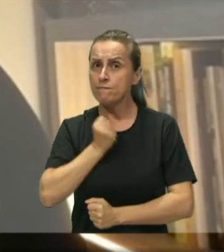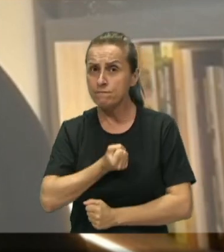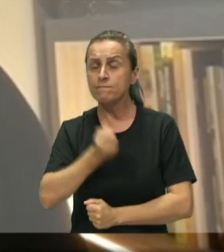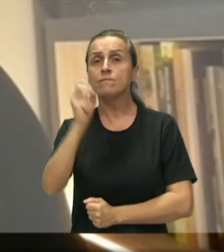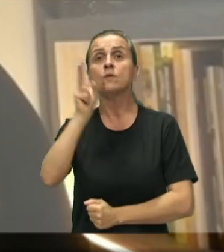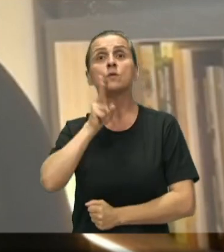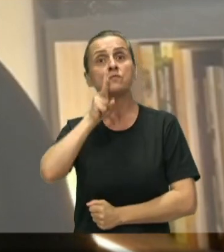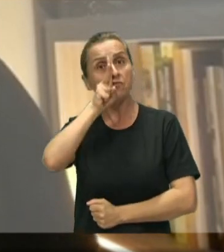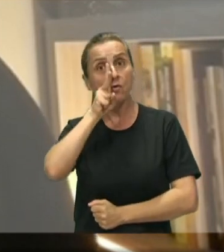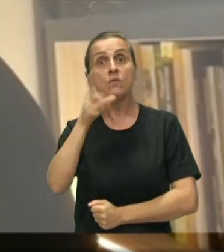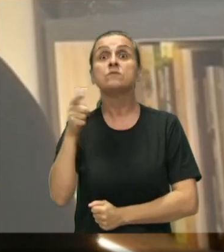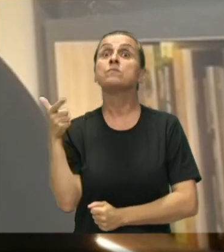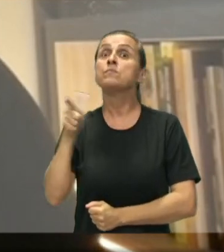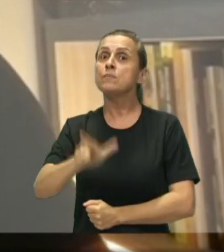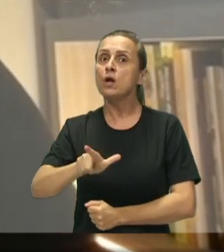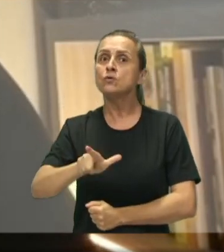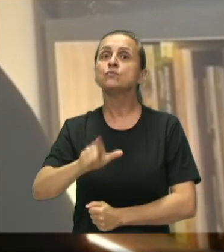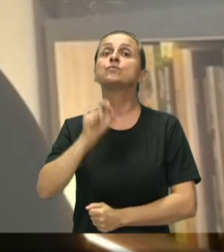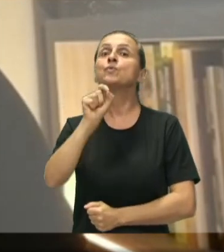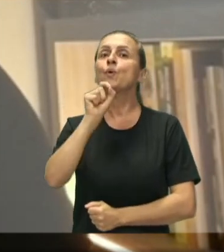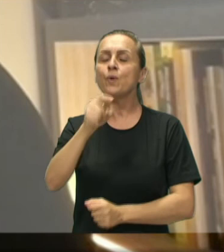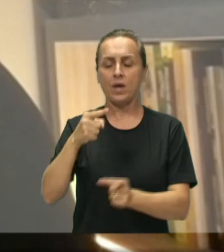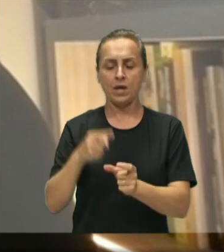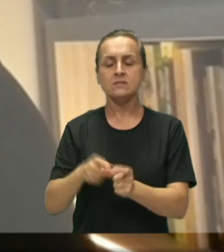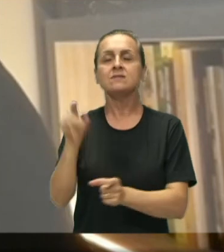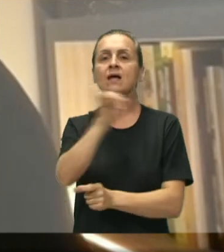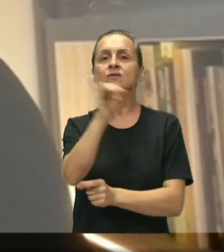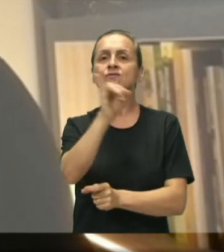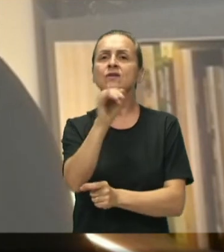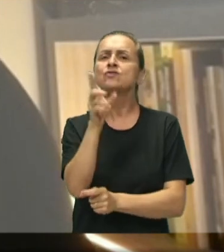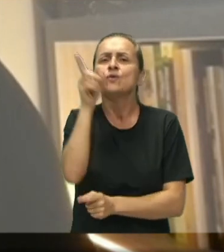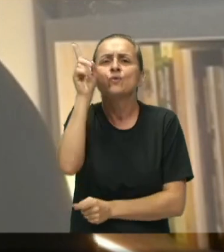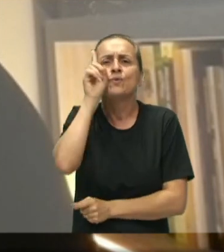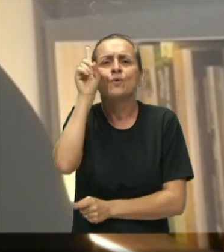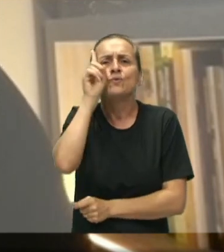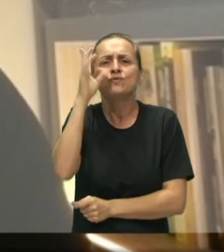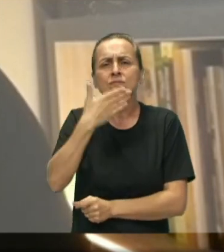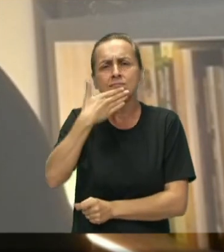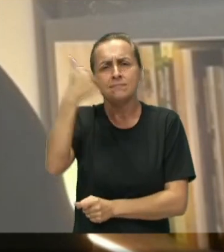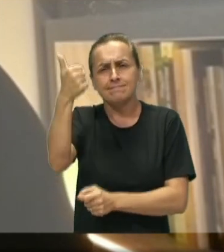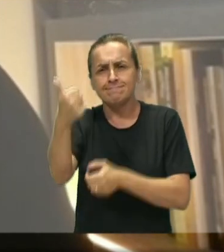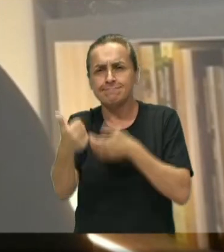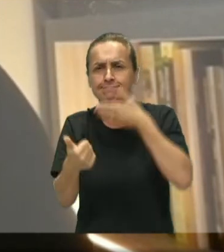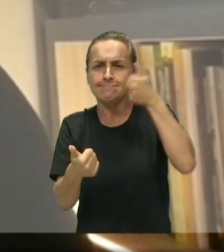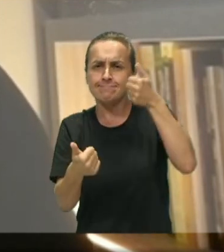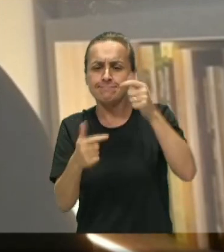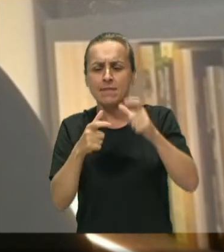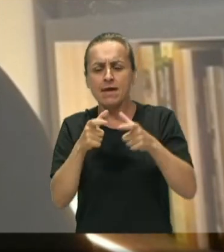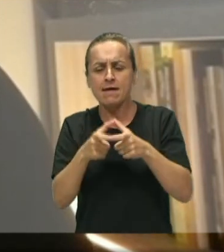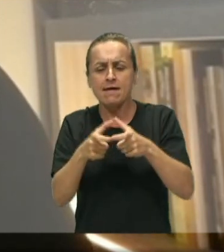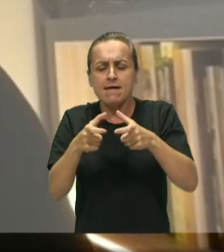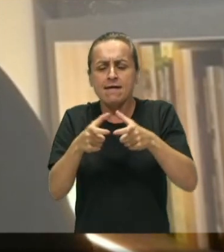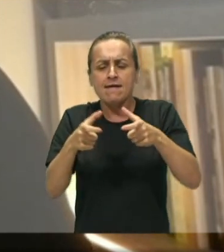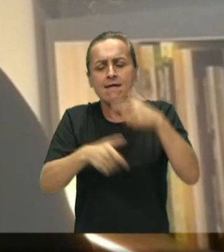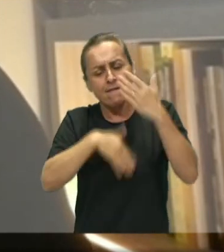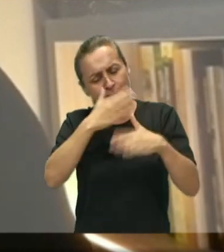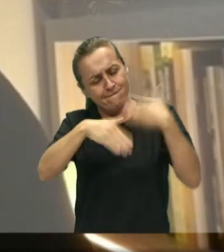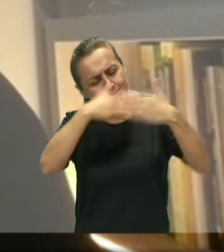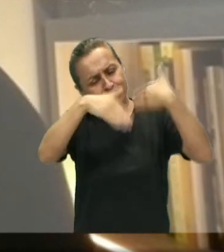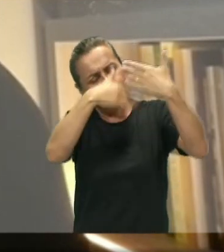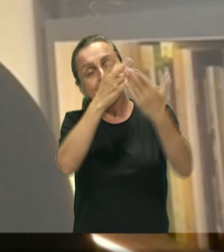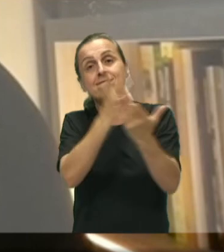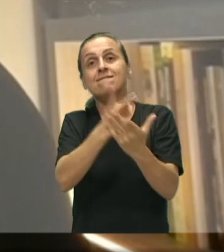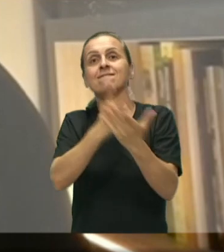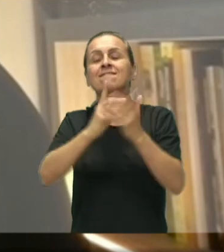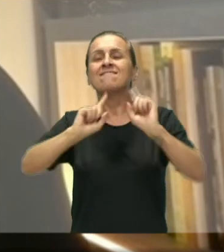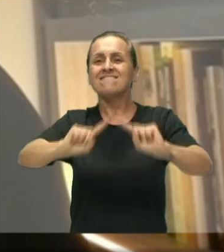a gente consiga ter Itajaí todo dia um pouquinho melhor que a gente consiga fazer a cidade crescer todo dia um pouco superar os